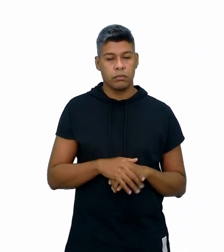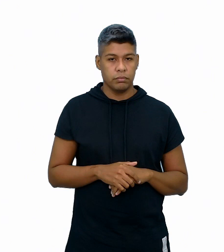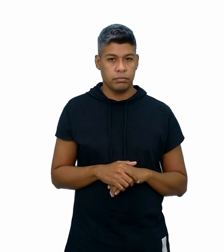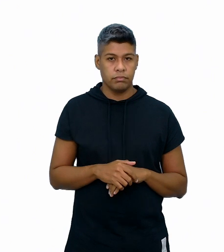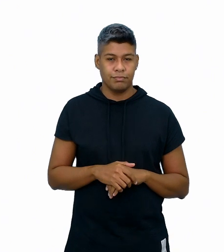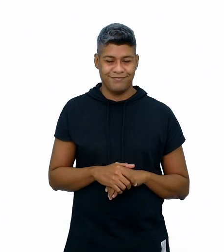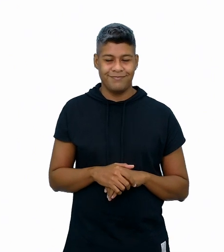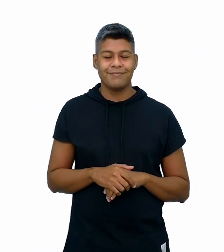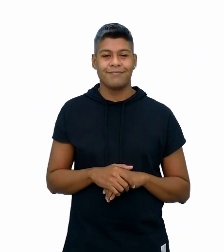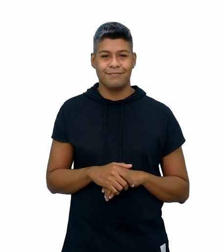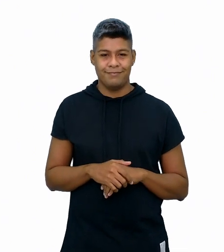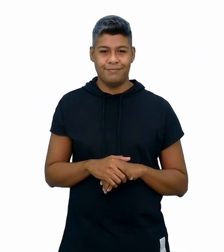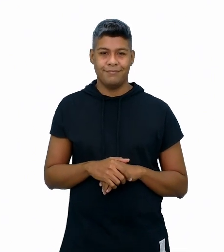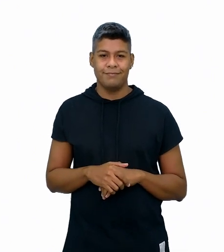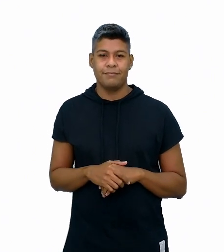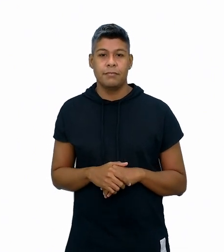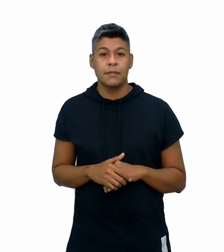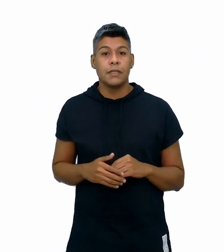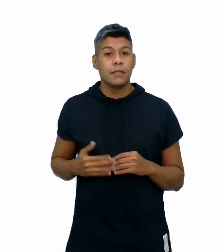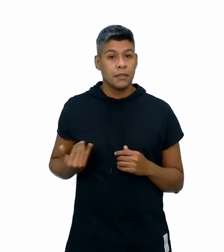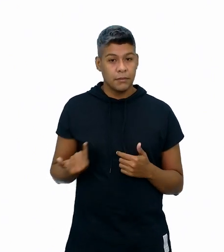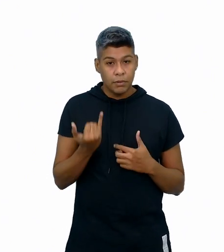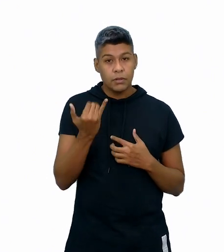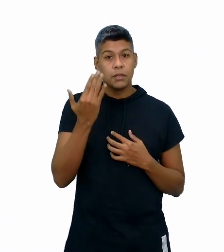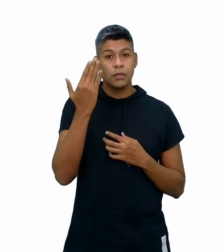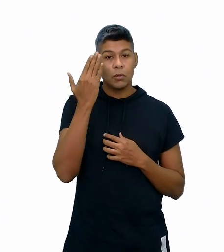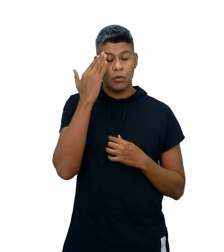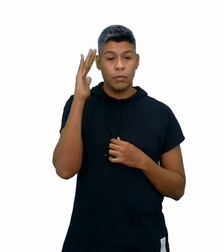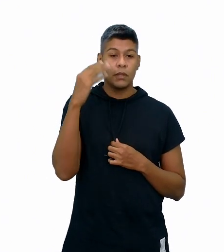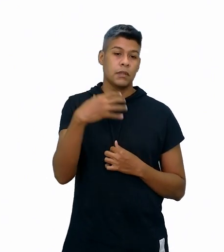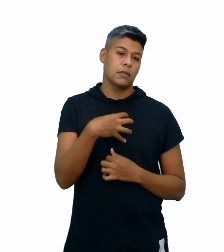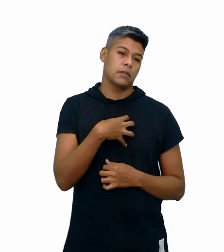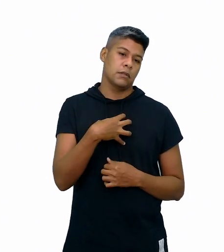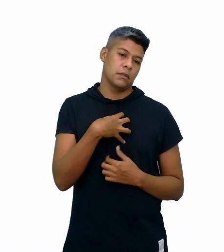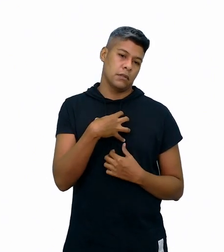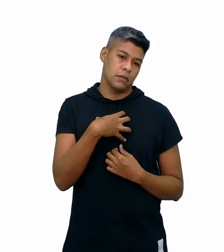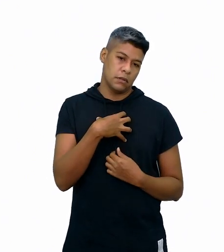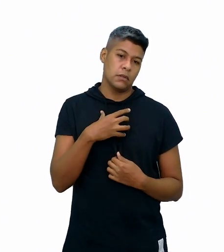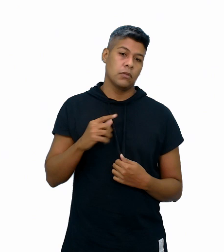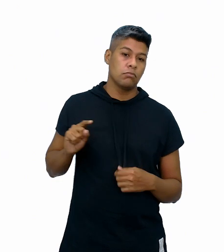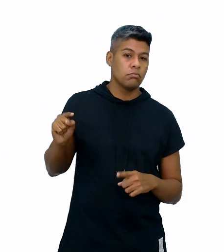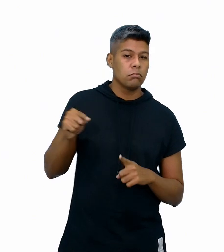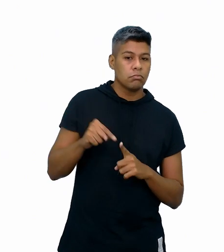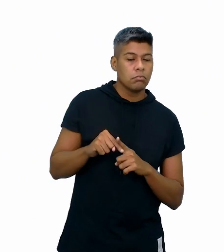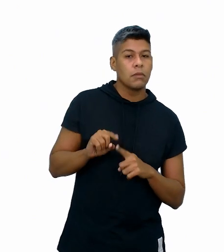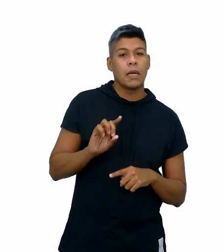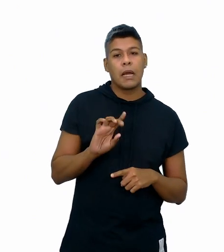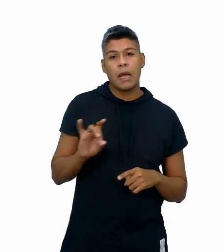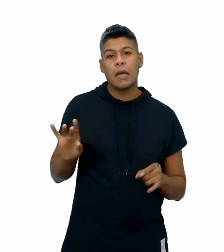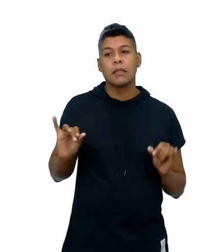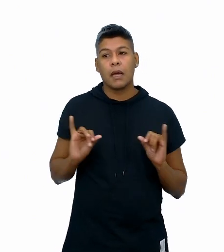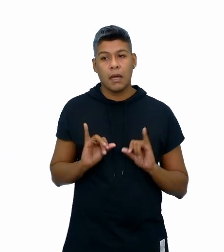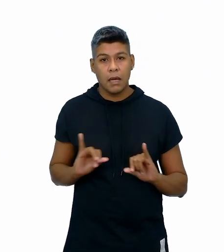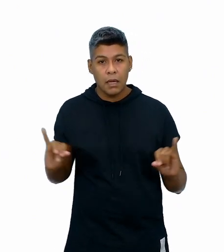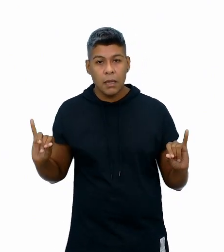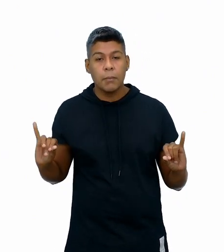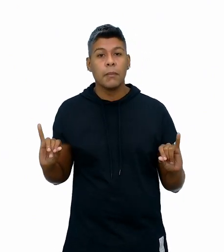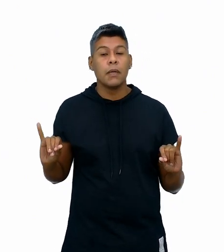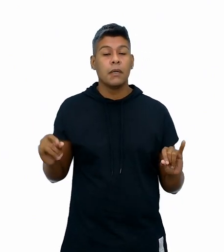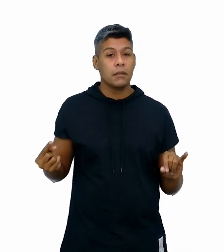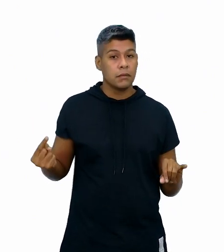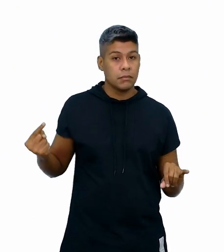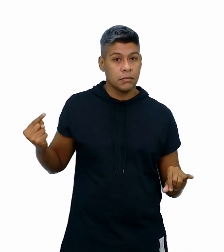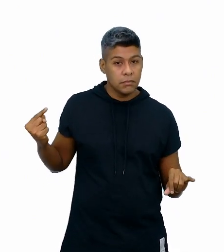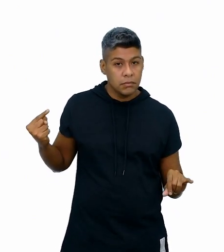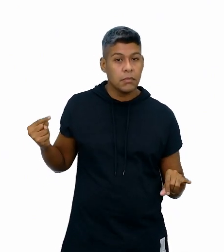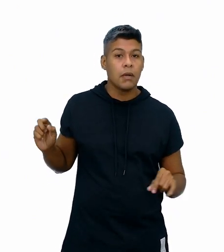Assim, é importante que a compreensão do sentido, do propósito de cada uma das campanhas anteriores